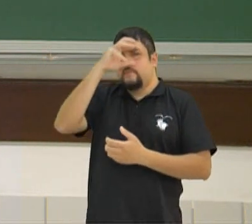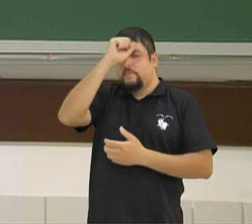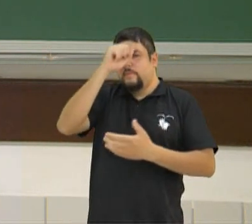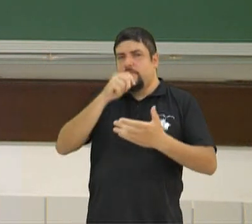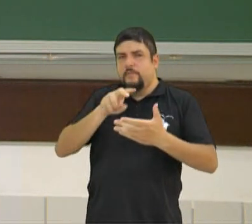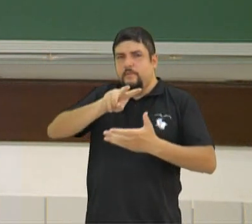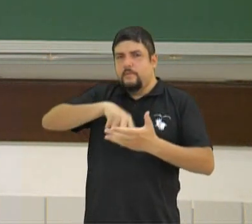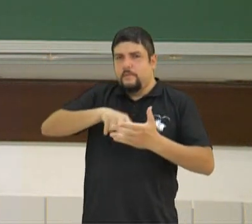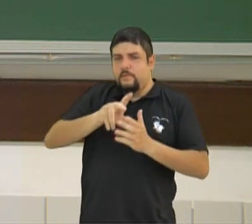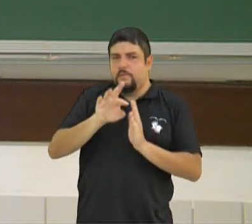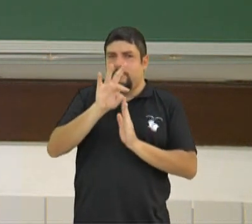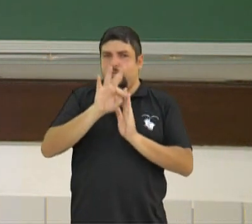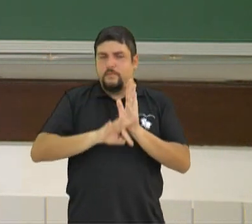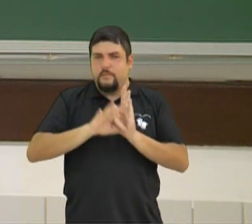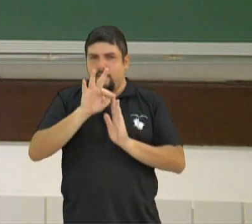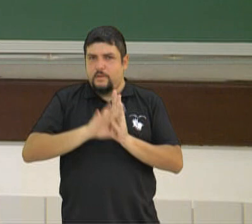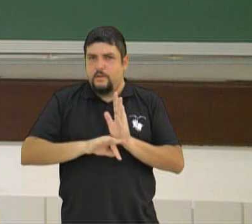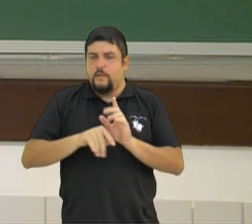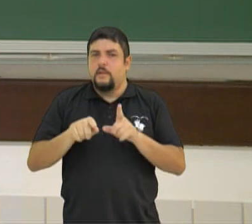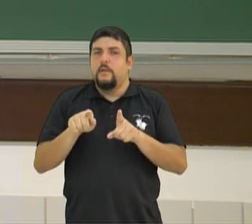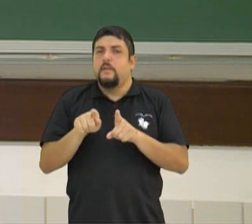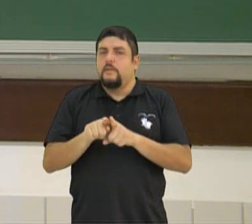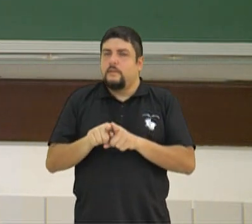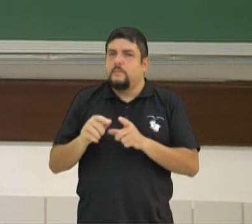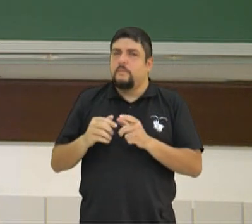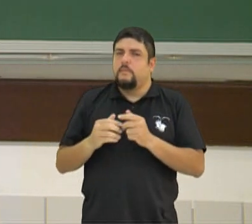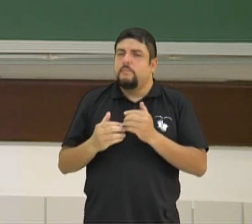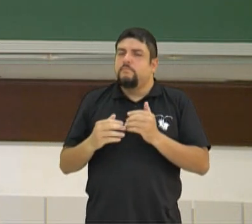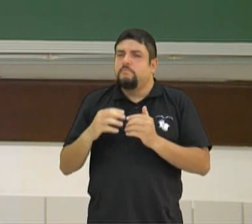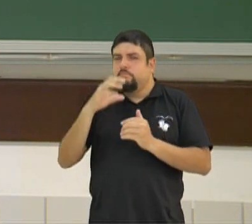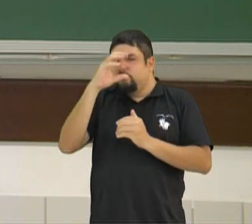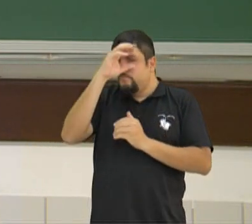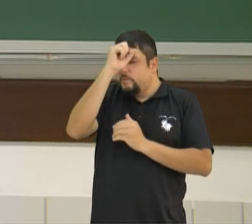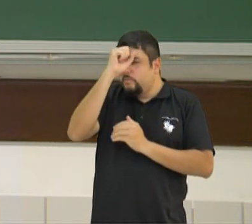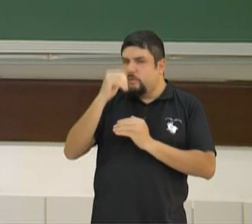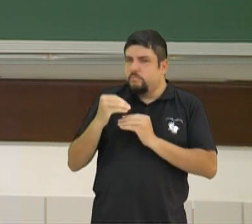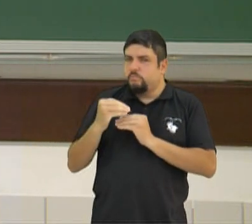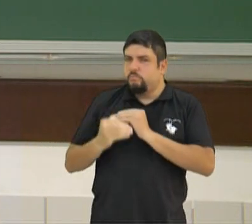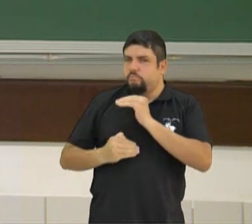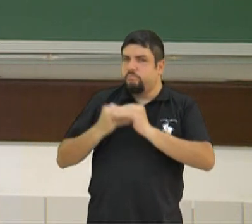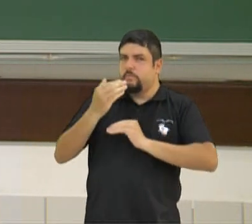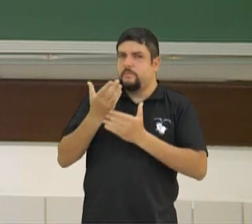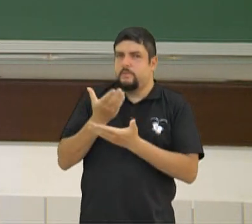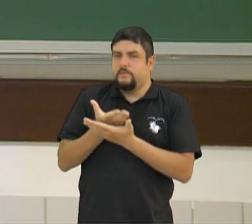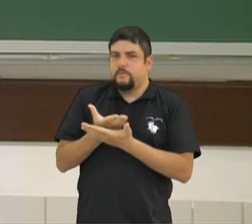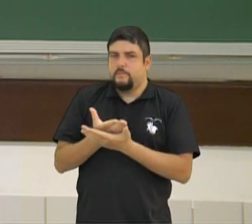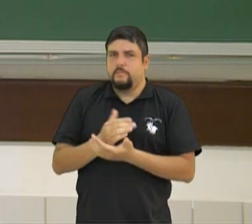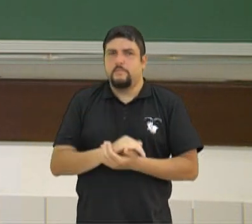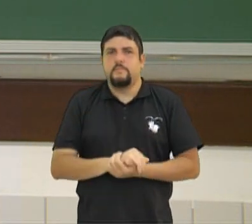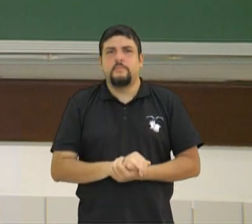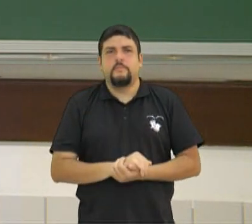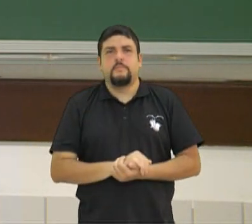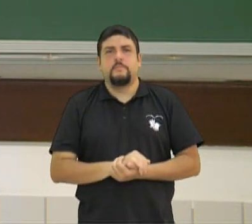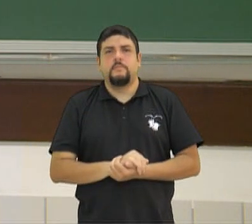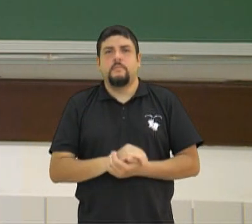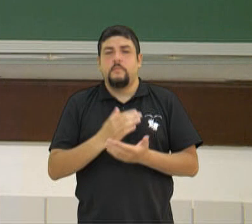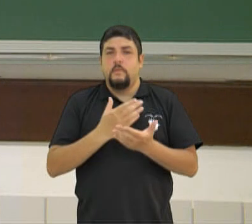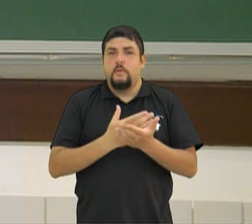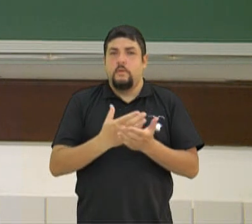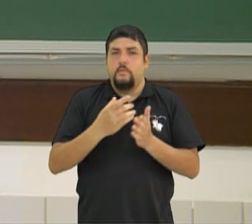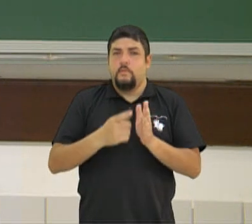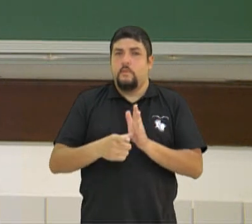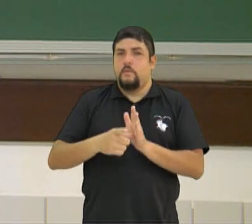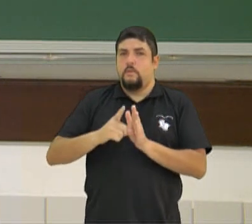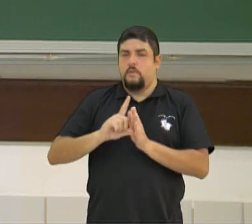algunos textos y a desenvolver um pouquinho mais nossos estudos, bien? Antes de começarmos a